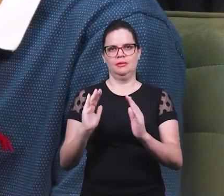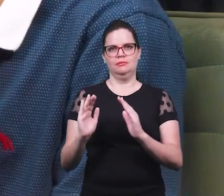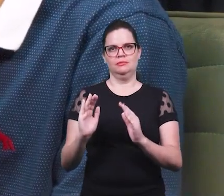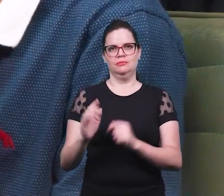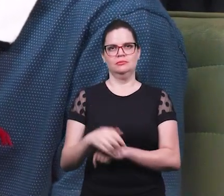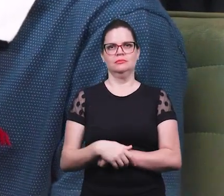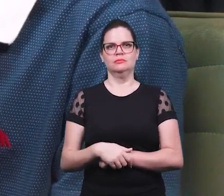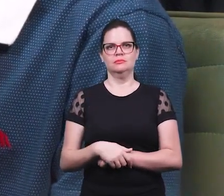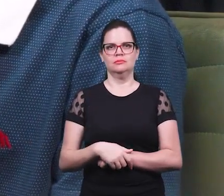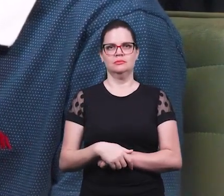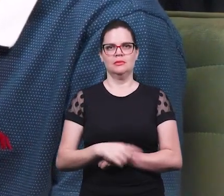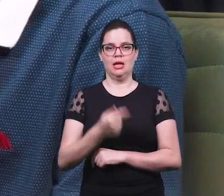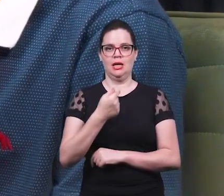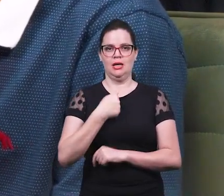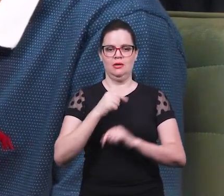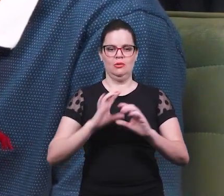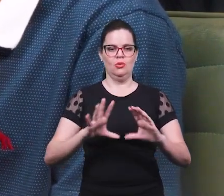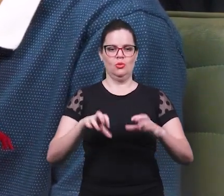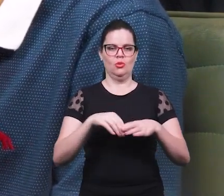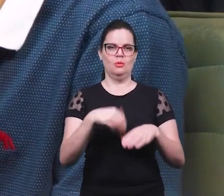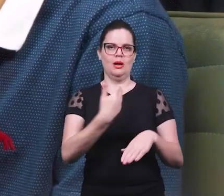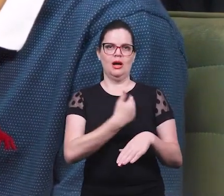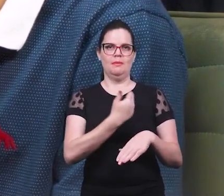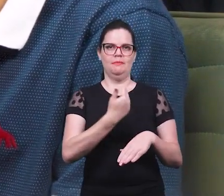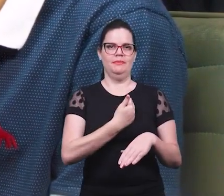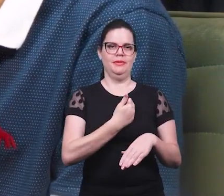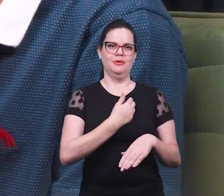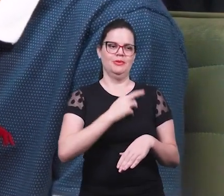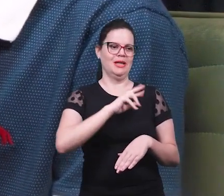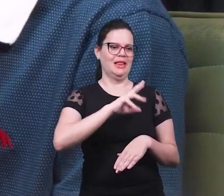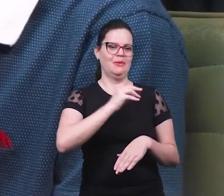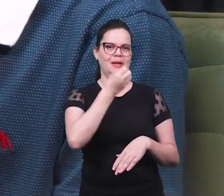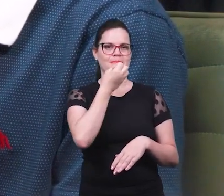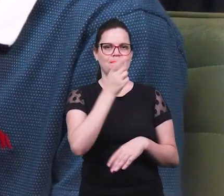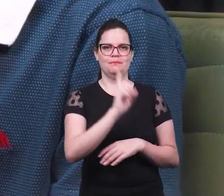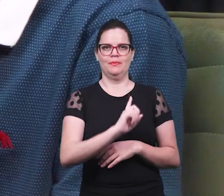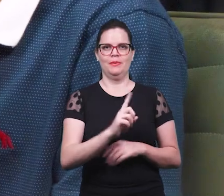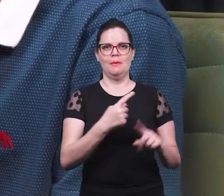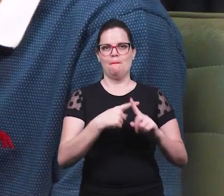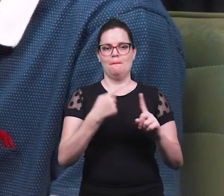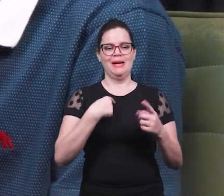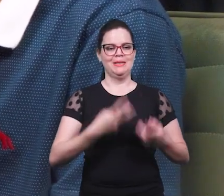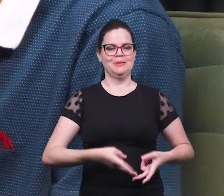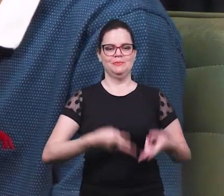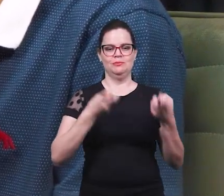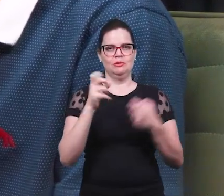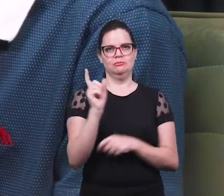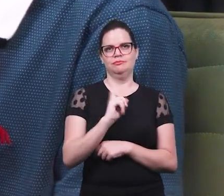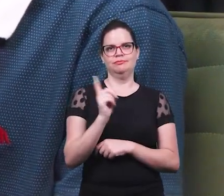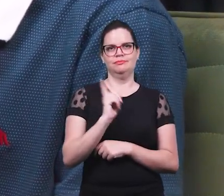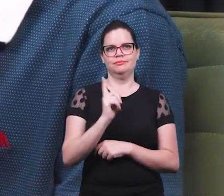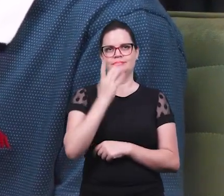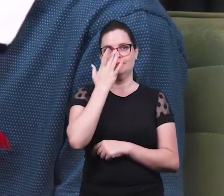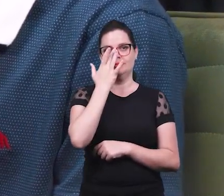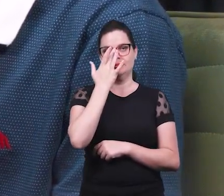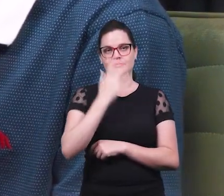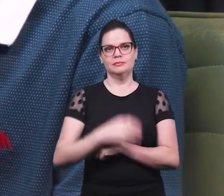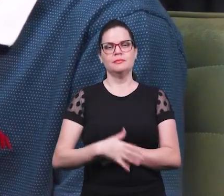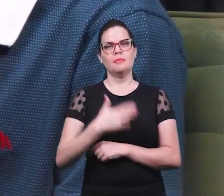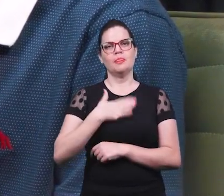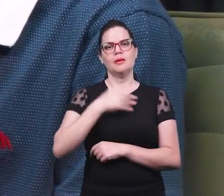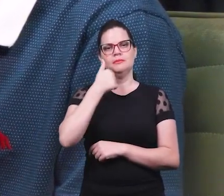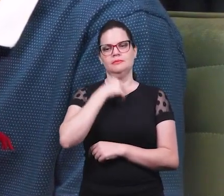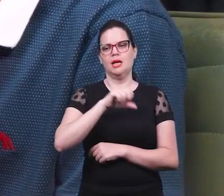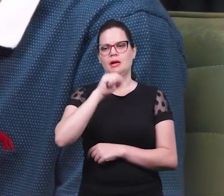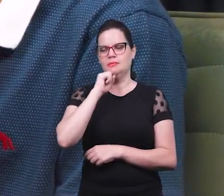onde eu tava com um grupo de amizades que não me fazia bem, mas eu ainda não percebia isso. E a minha mãe,